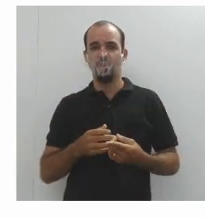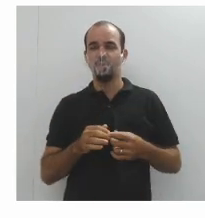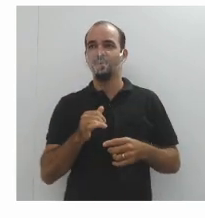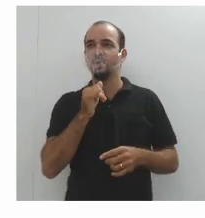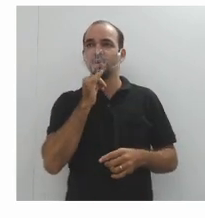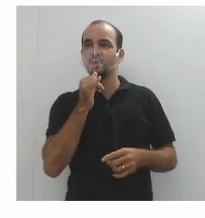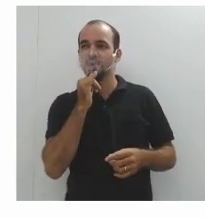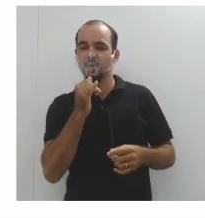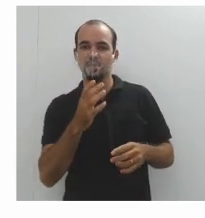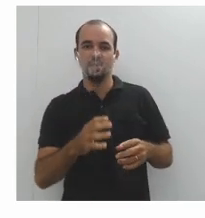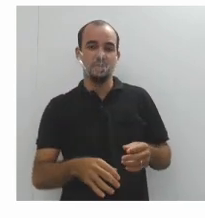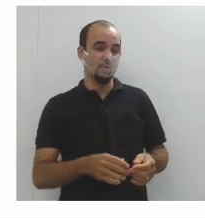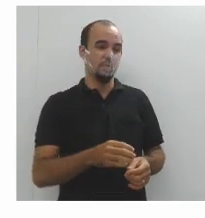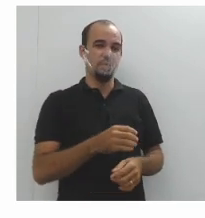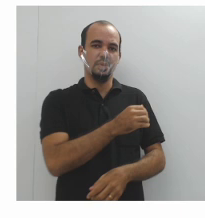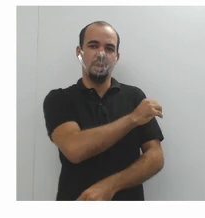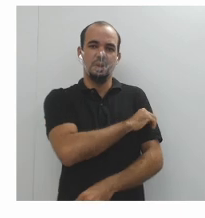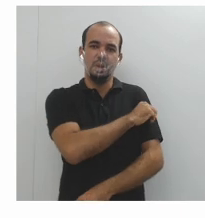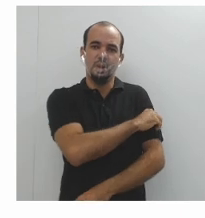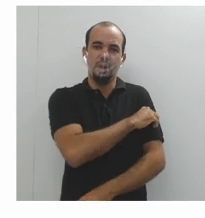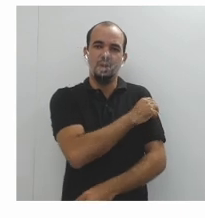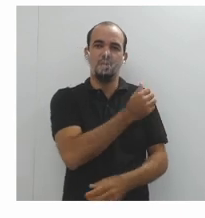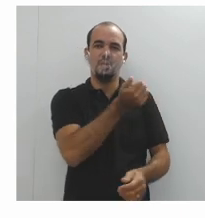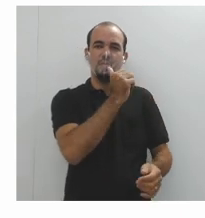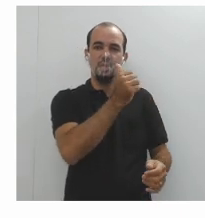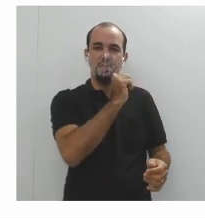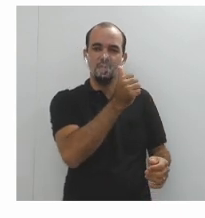perdendo açúcar. Ou quando temos